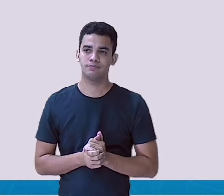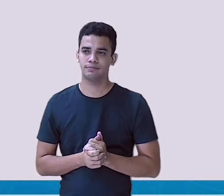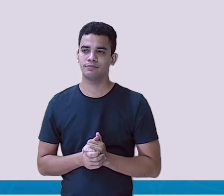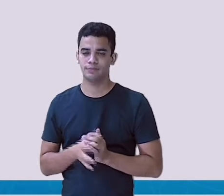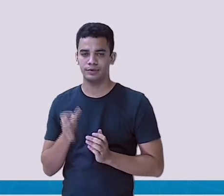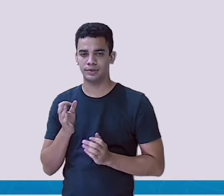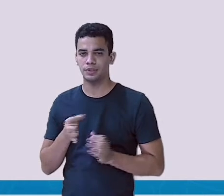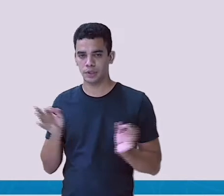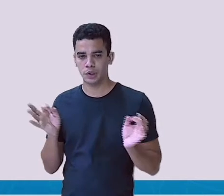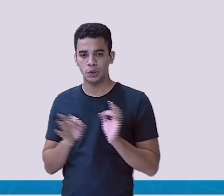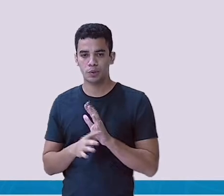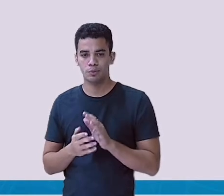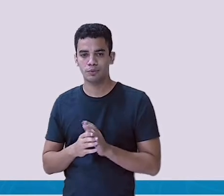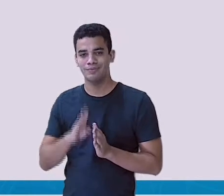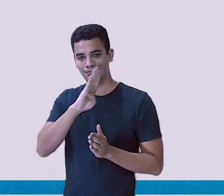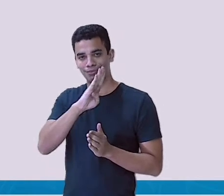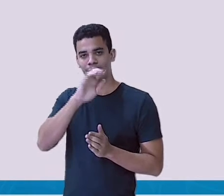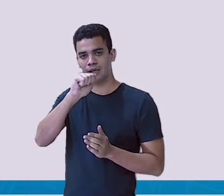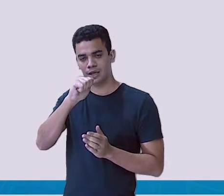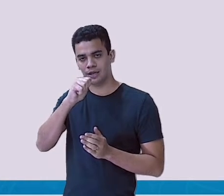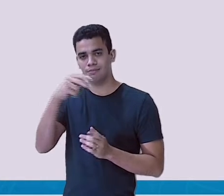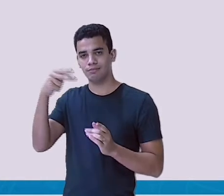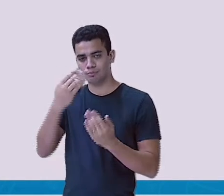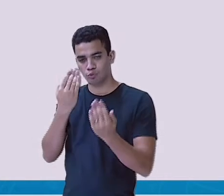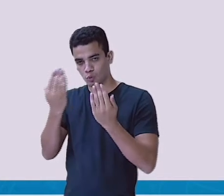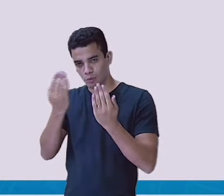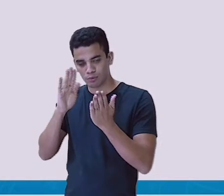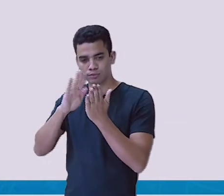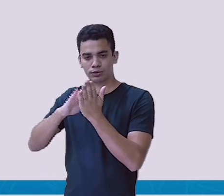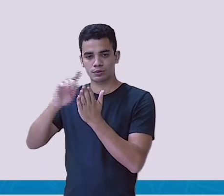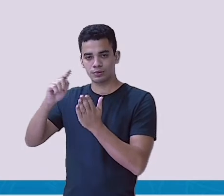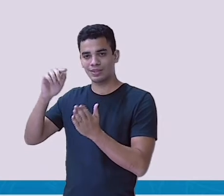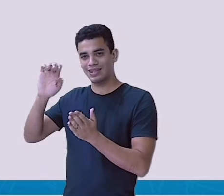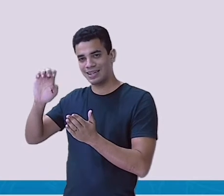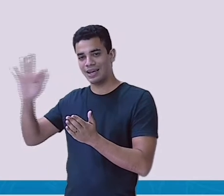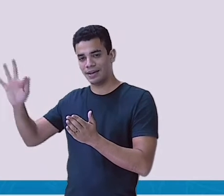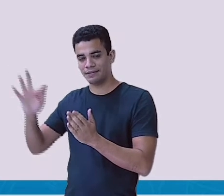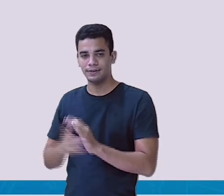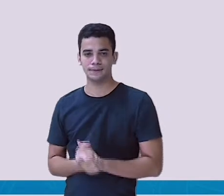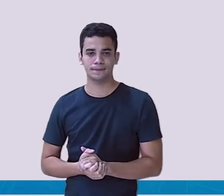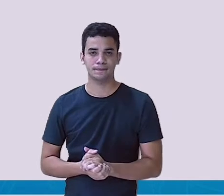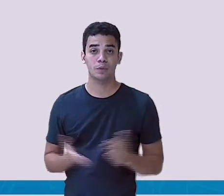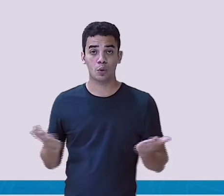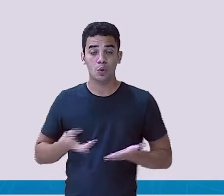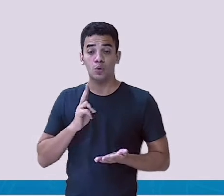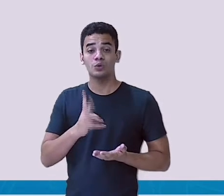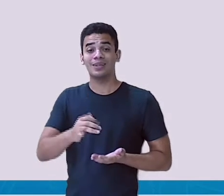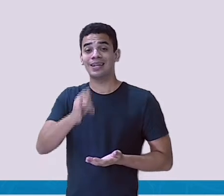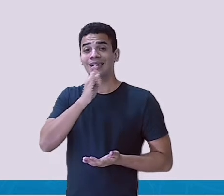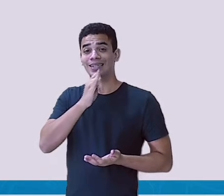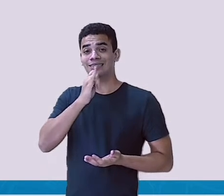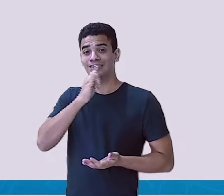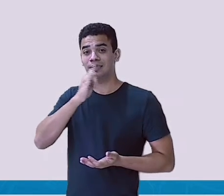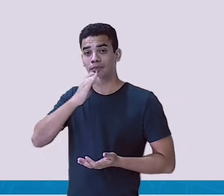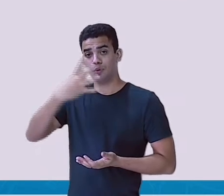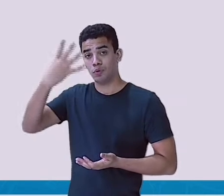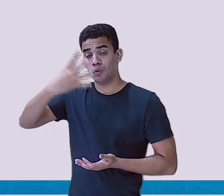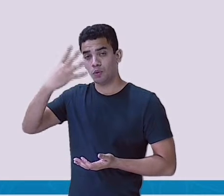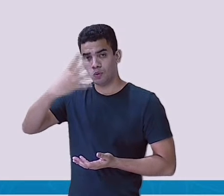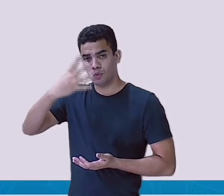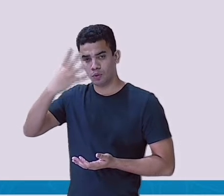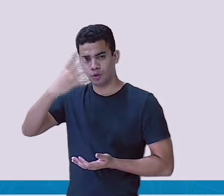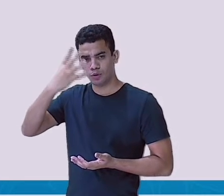Certinho, lado BA é congruente ao lado EF. Vamos continuar. O último caso, o quarto caso